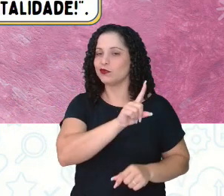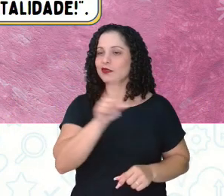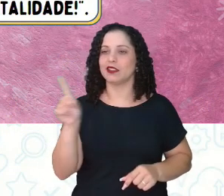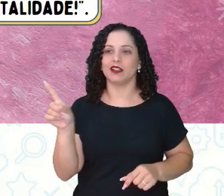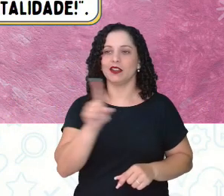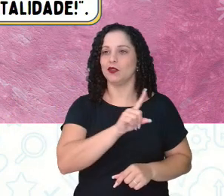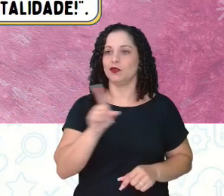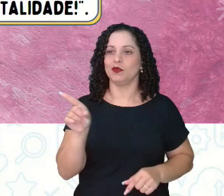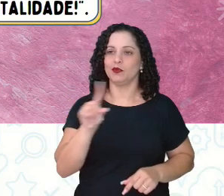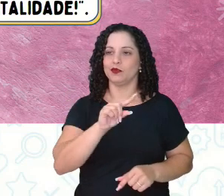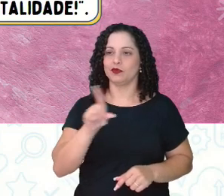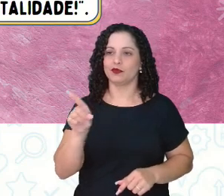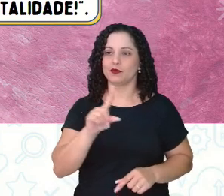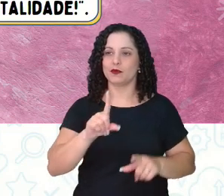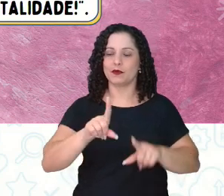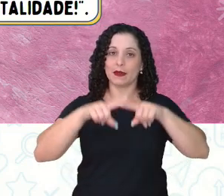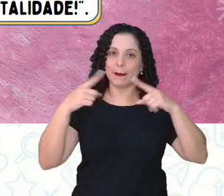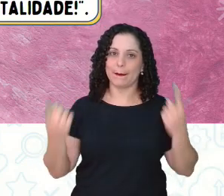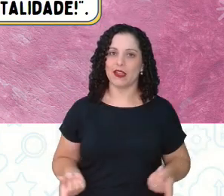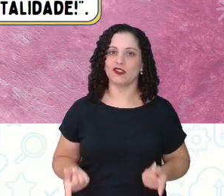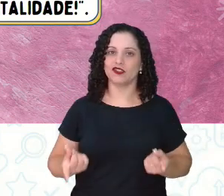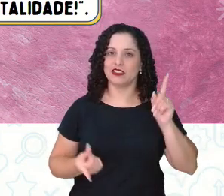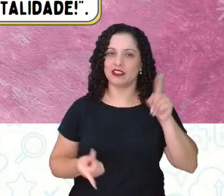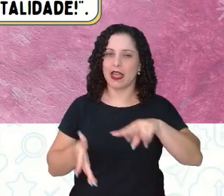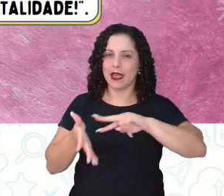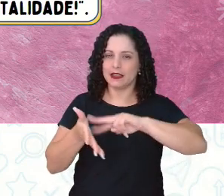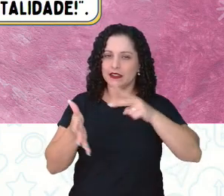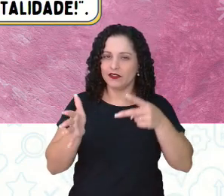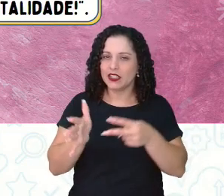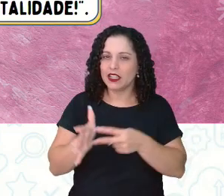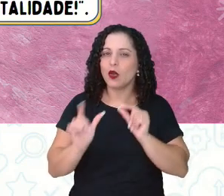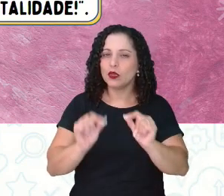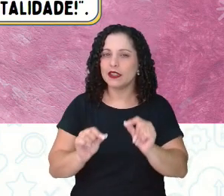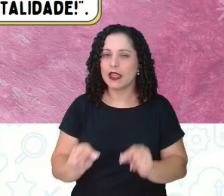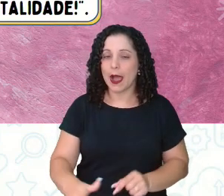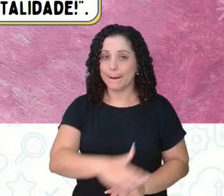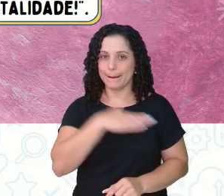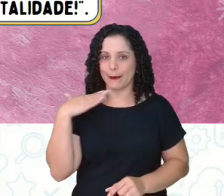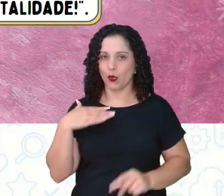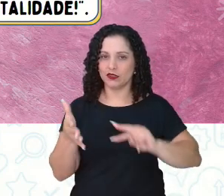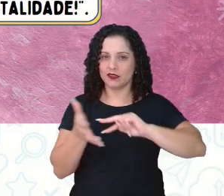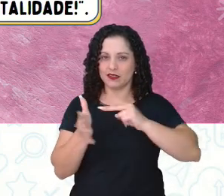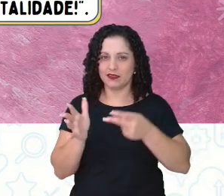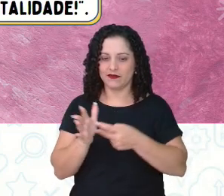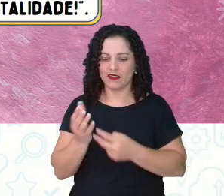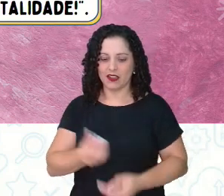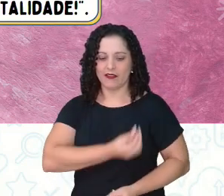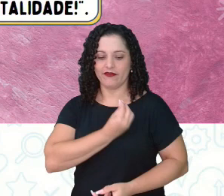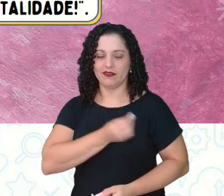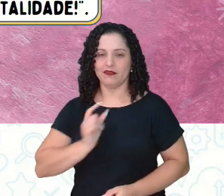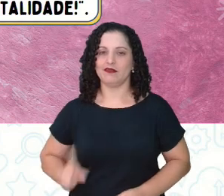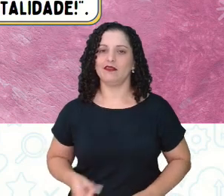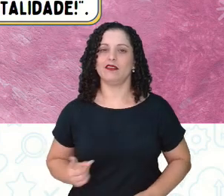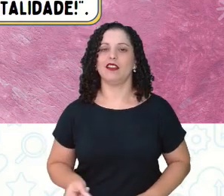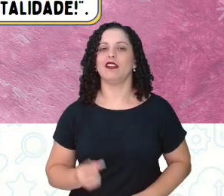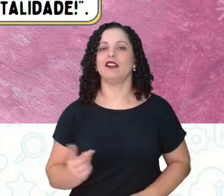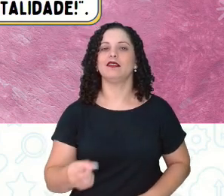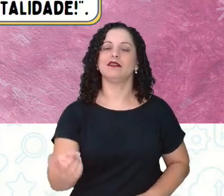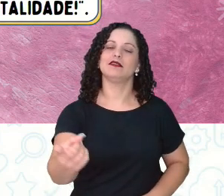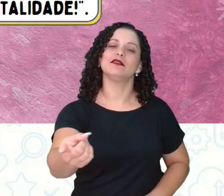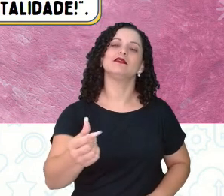mandai antes gravar, a morte é o início da imortalidade. Veja aí uma frase dele,